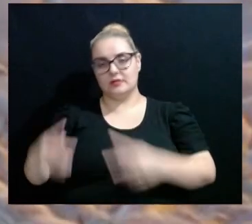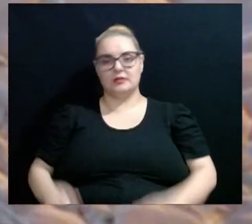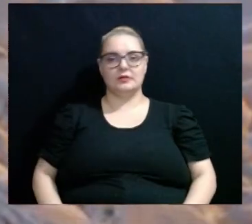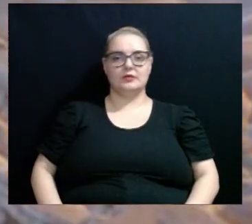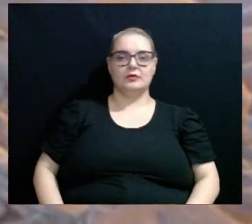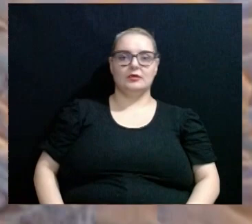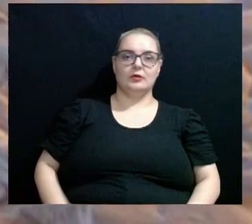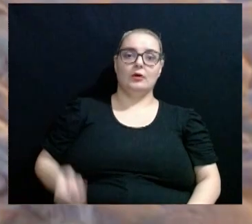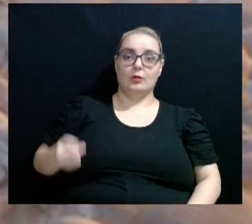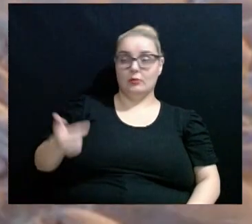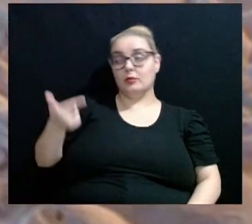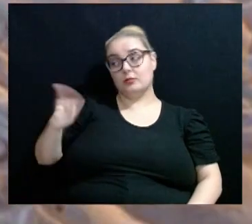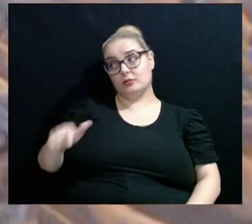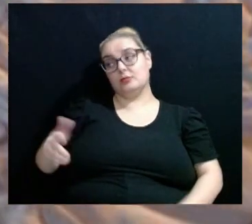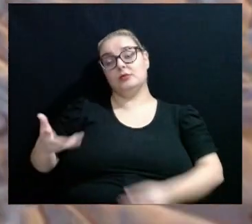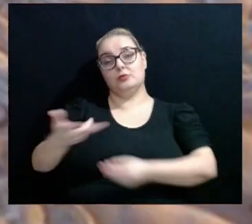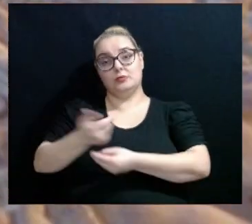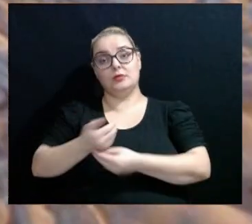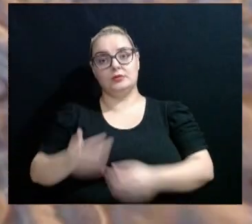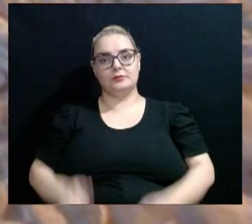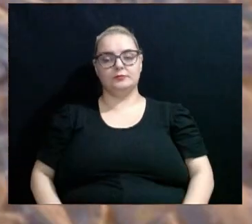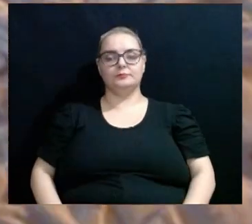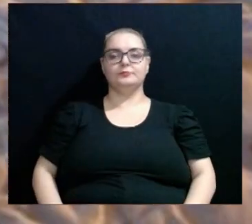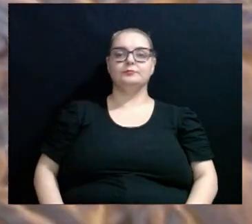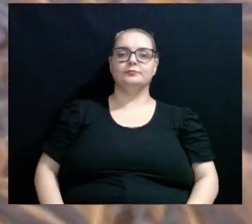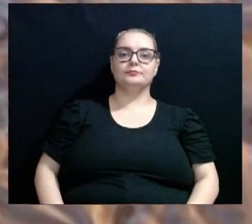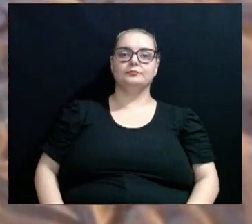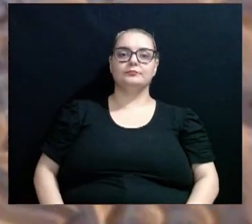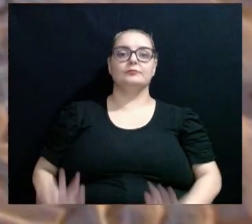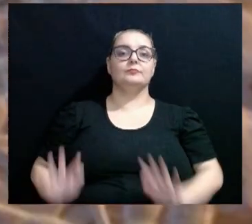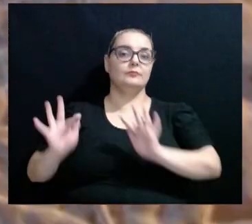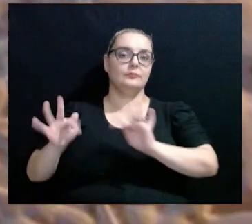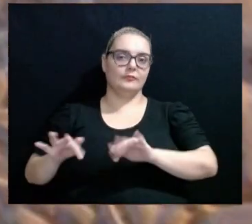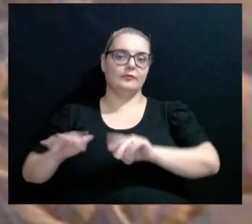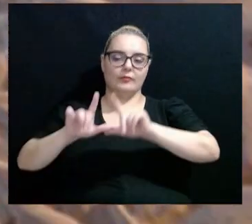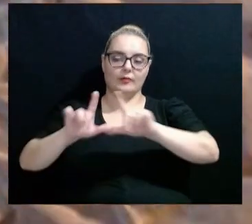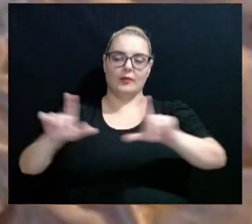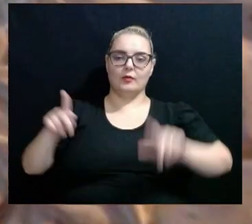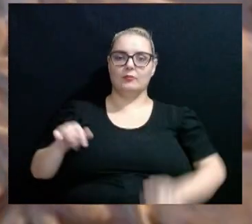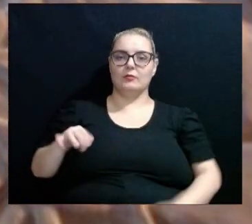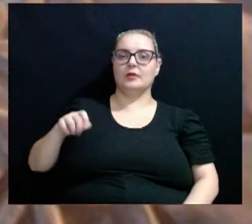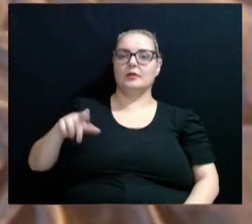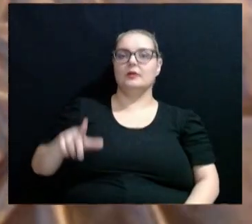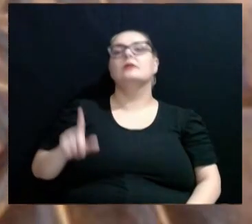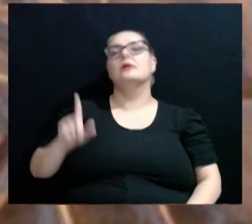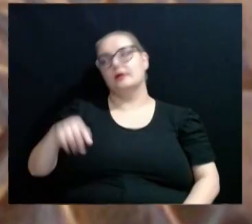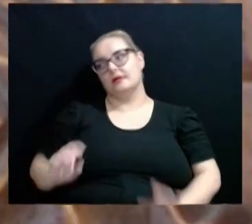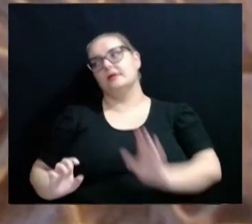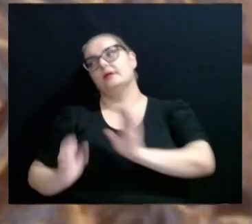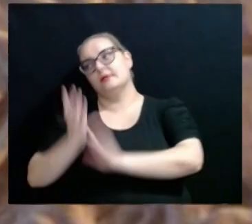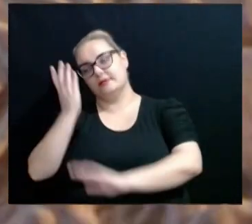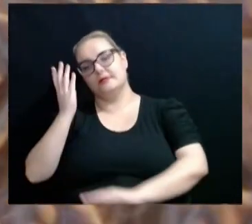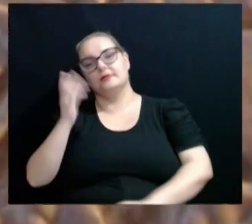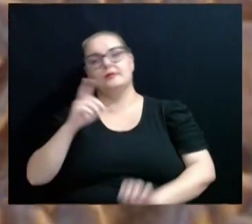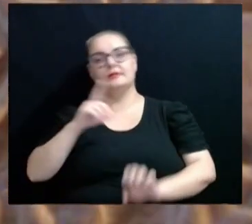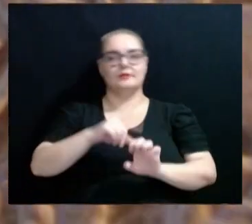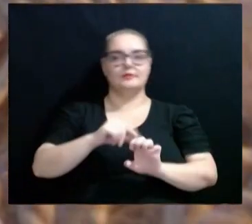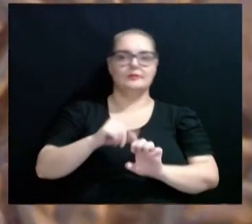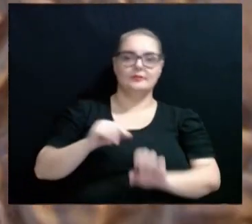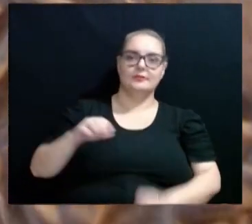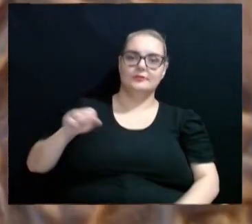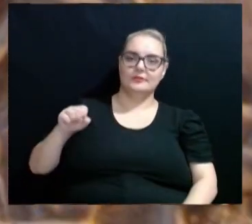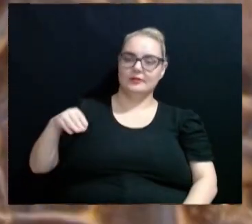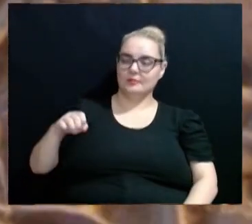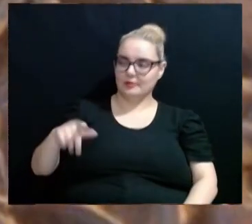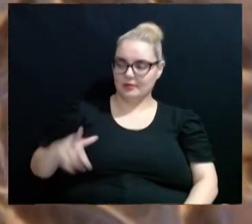esculpido em pedra, em Sim. mármore. Todos feitos por jovens aqui de Paulínia. Sim. Desses jovens, são poucos que continuaram na arte. E